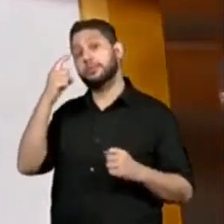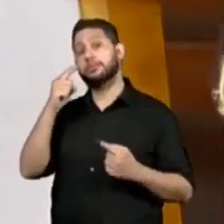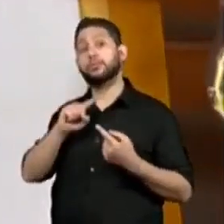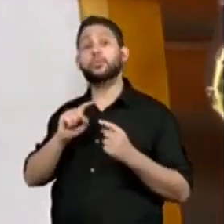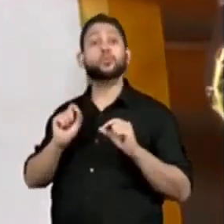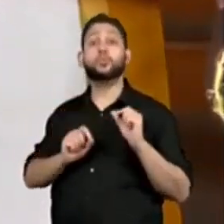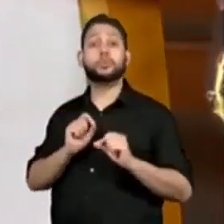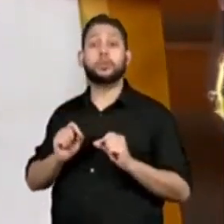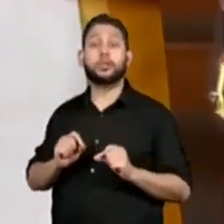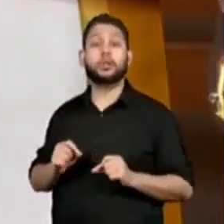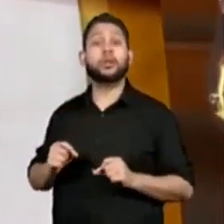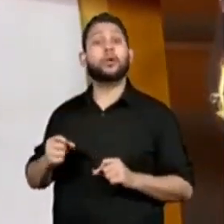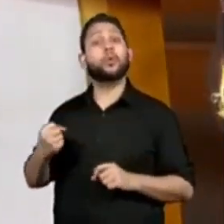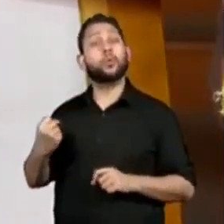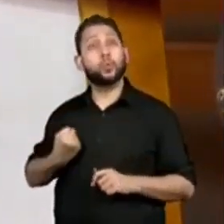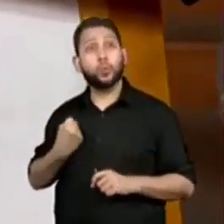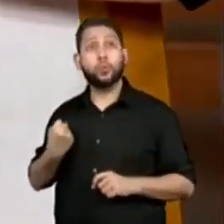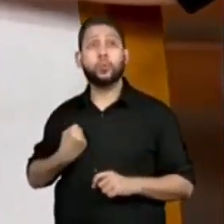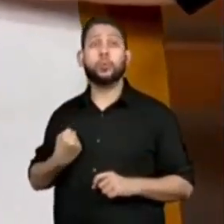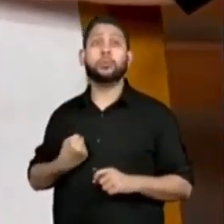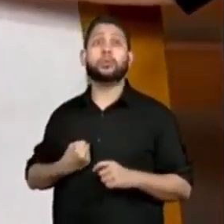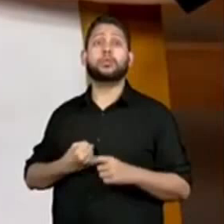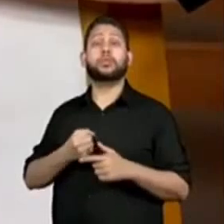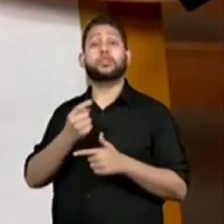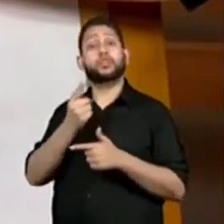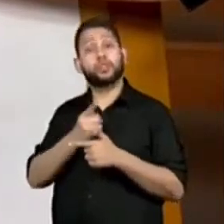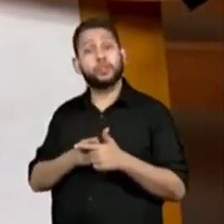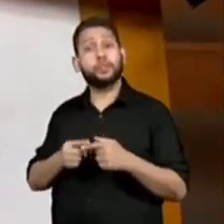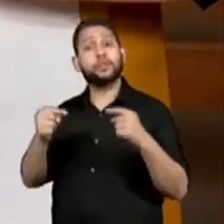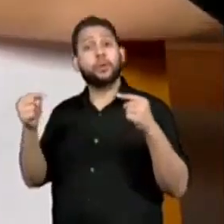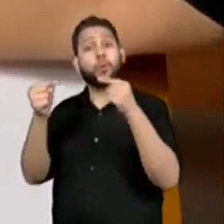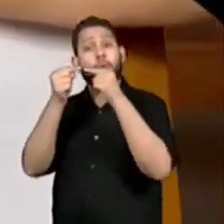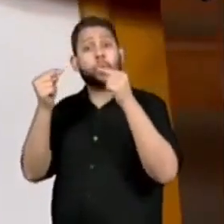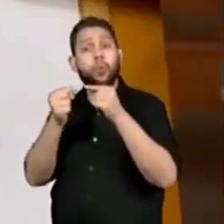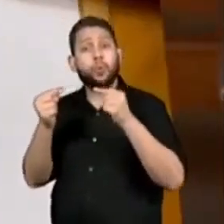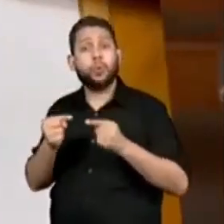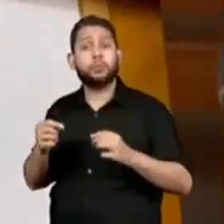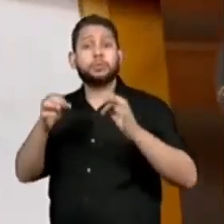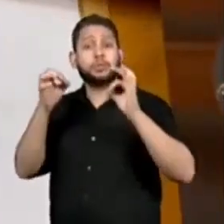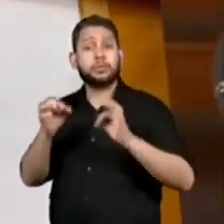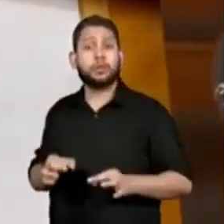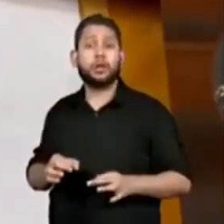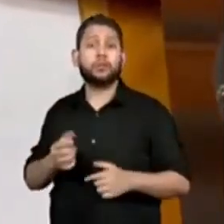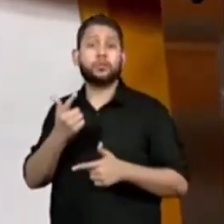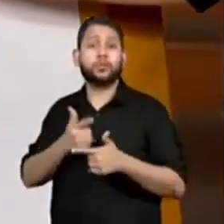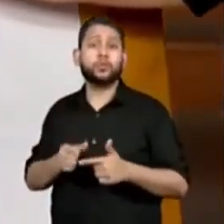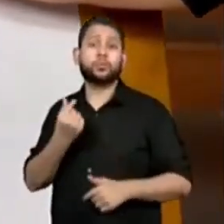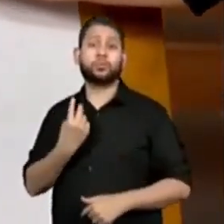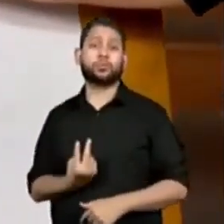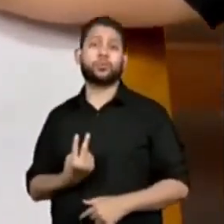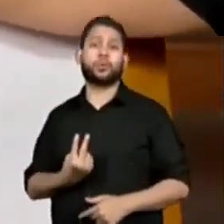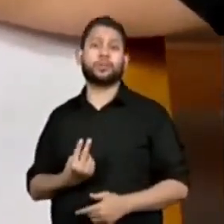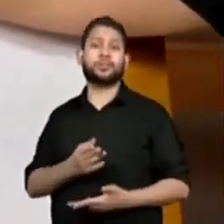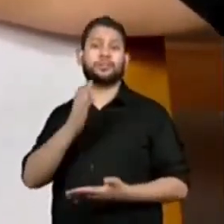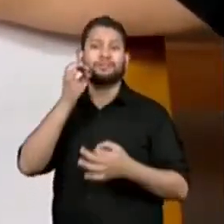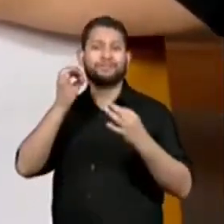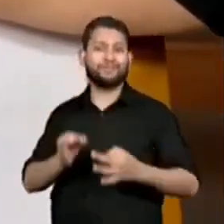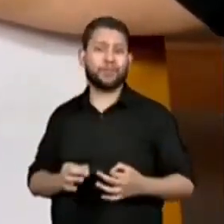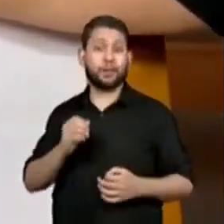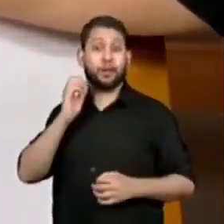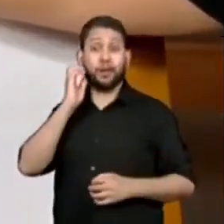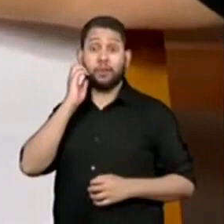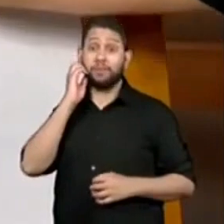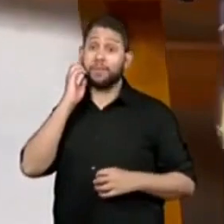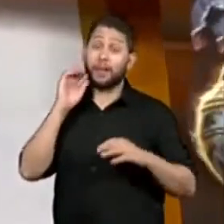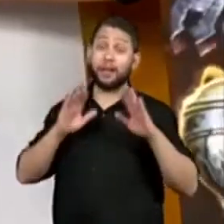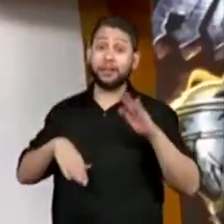múltiplos que apenas um grande dívida Igualmente para duas pessoas Realmente eu não consigo fazer